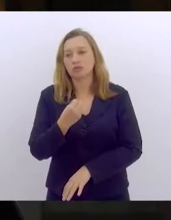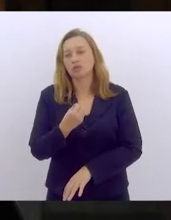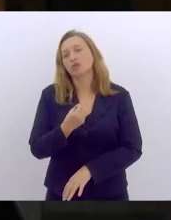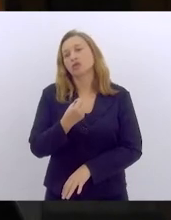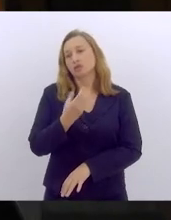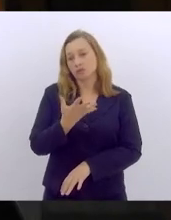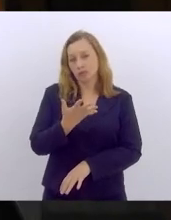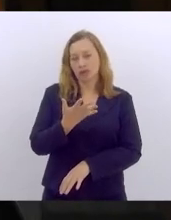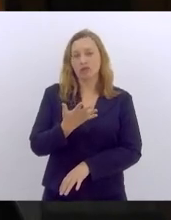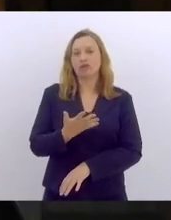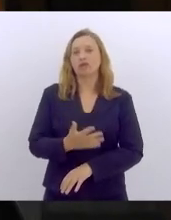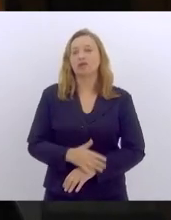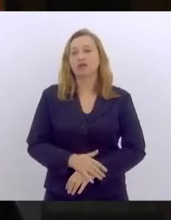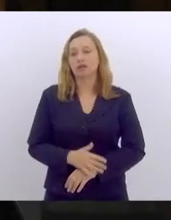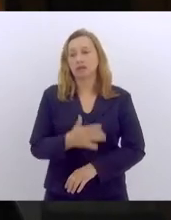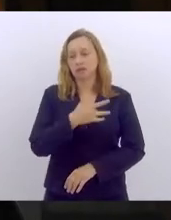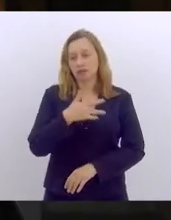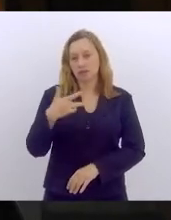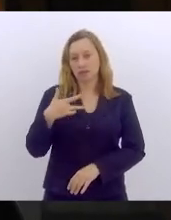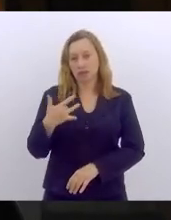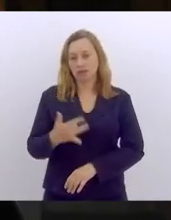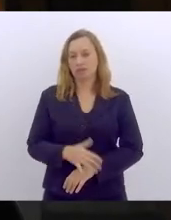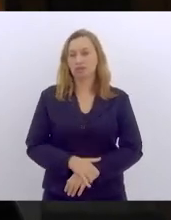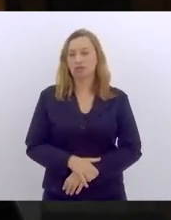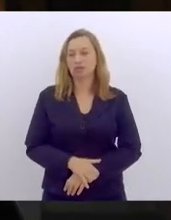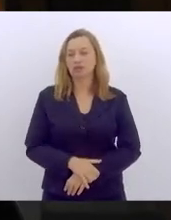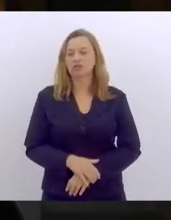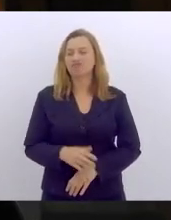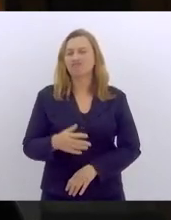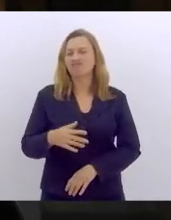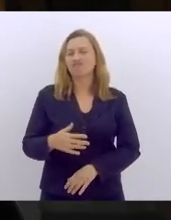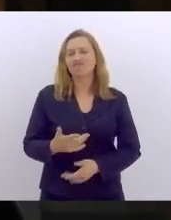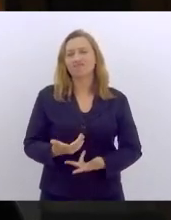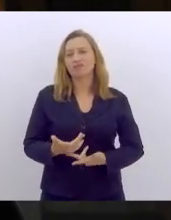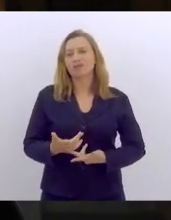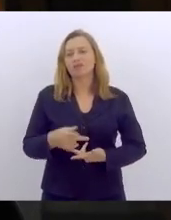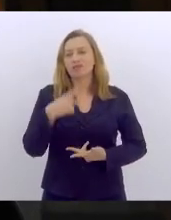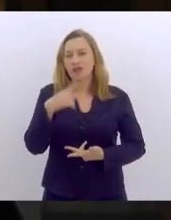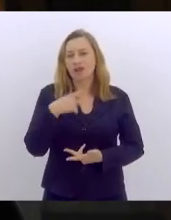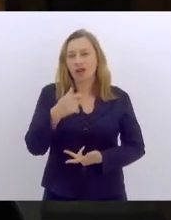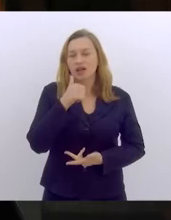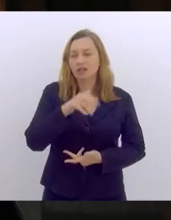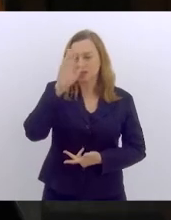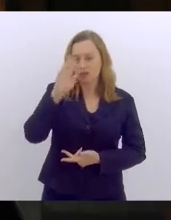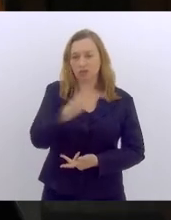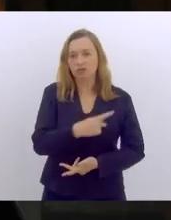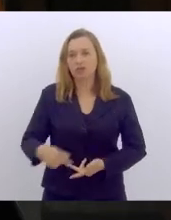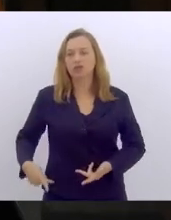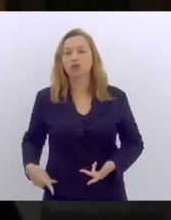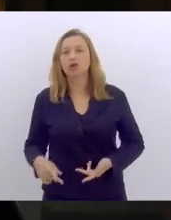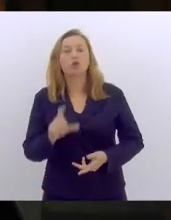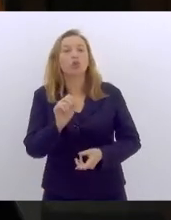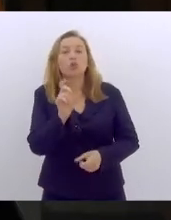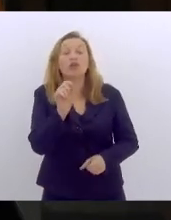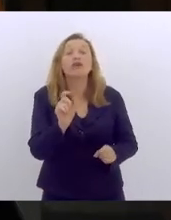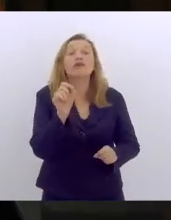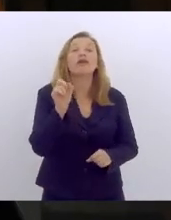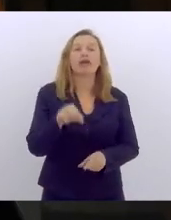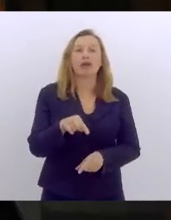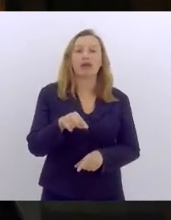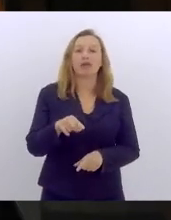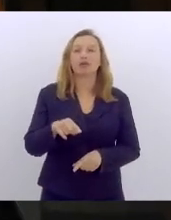me canso de repetir, senhora presidente, do que seja esse Estado de bem-estar